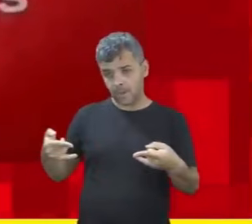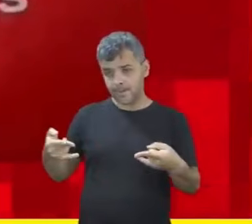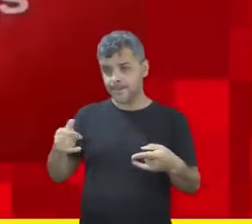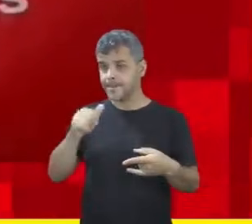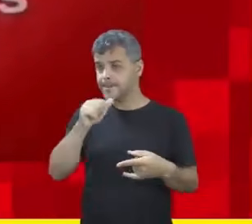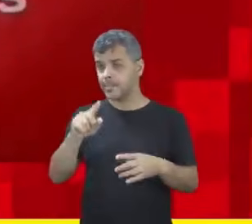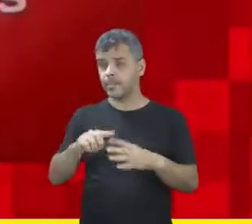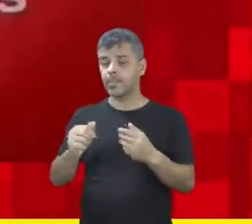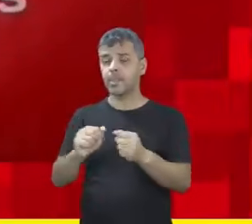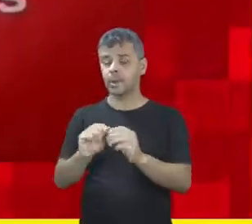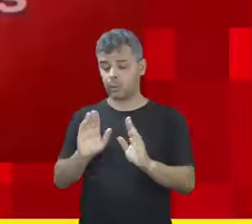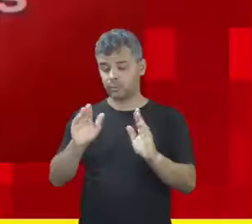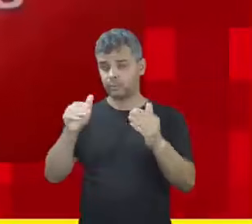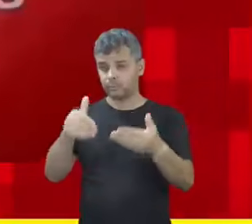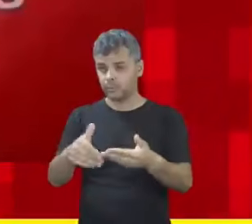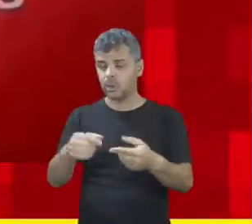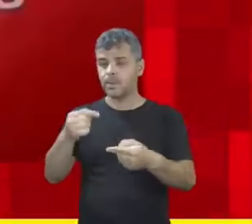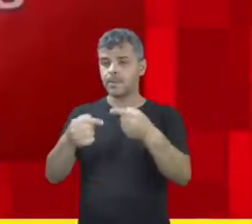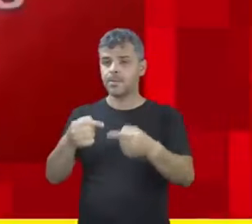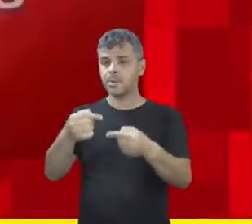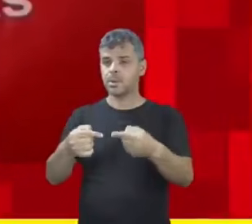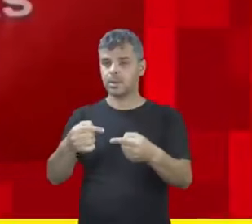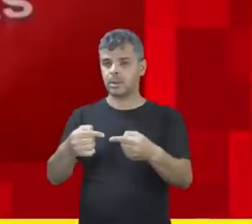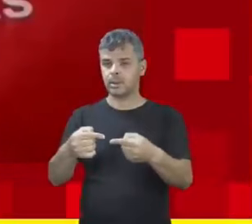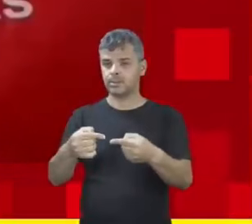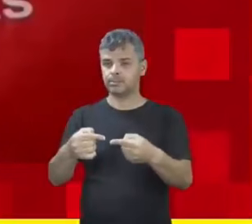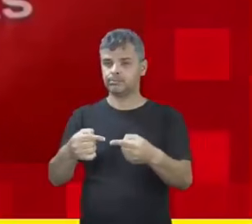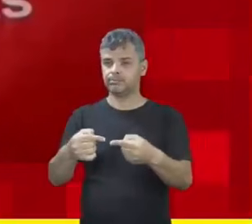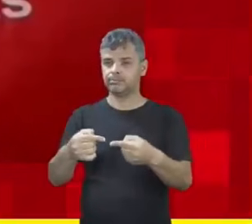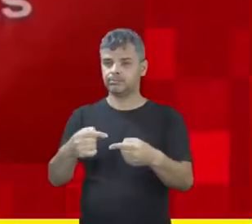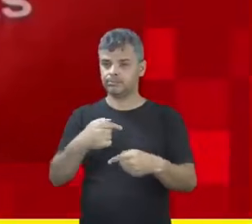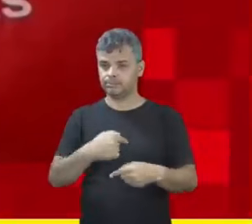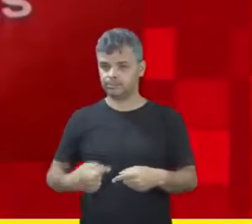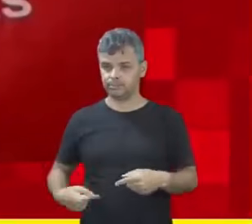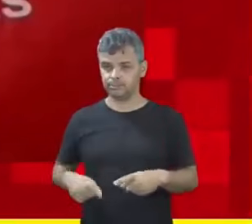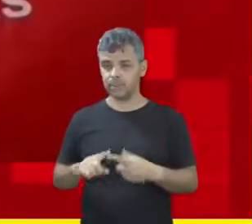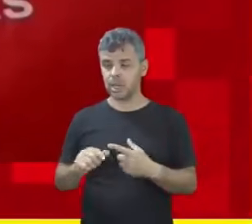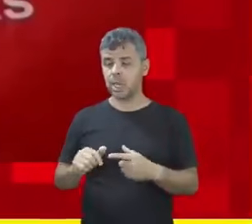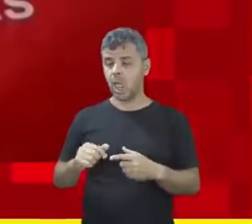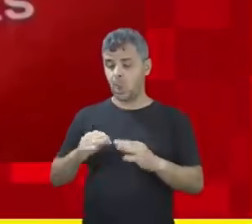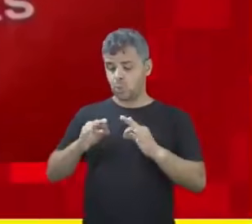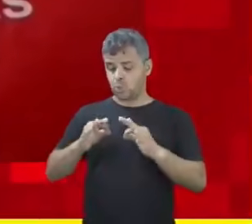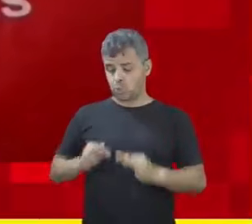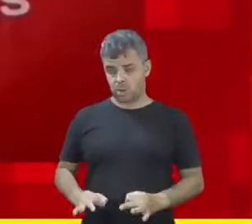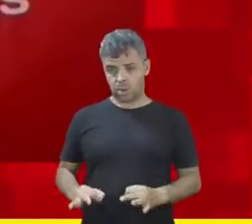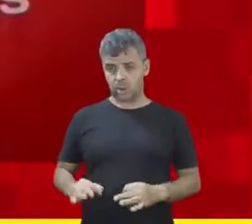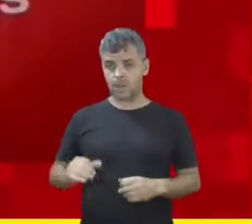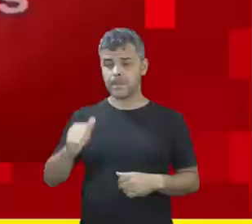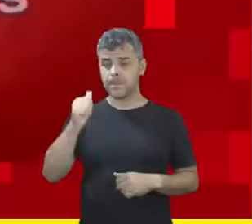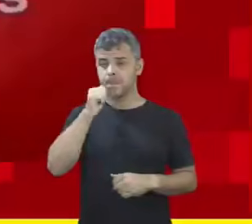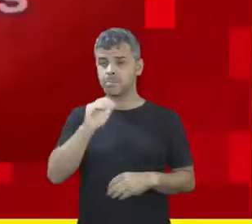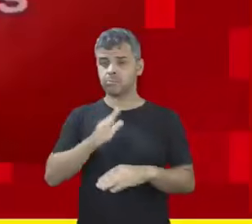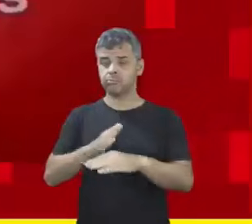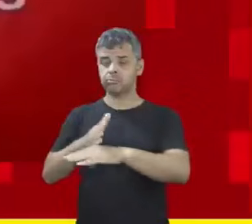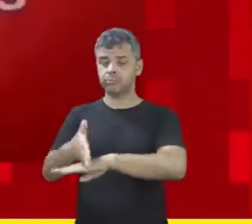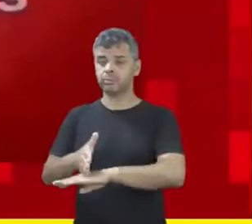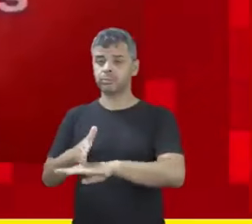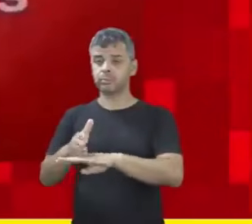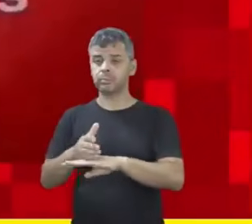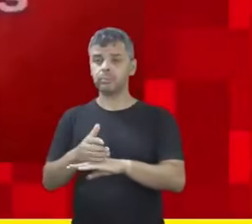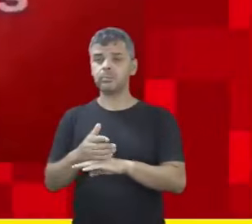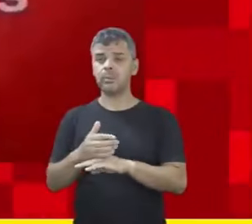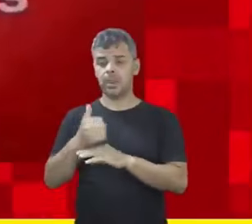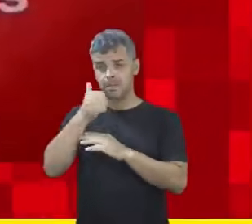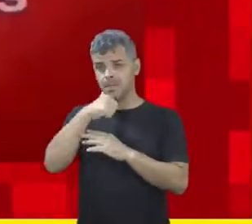menstrual no centro, né, de política pública, e é uma dignidade que nem muitas mulheres tiveram acesso. Minha mãe falava